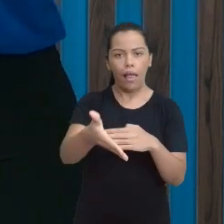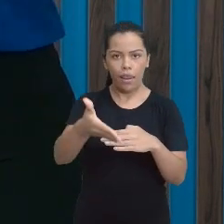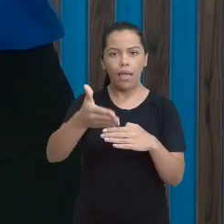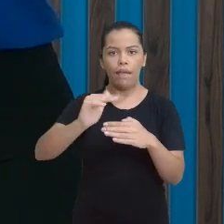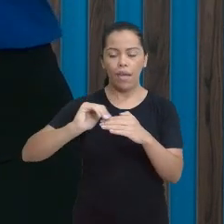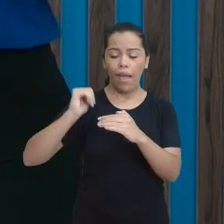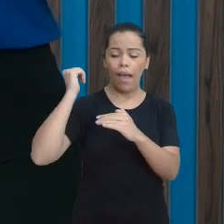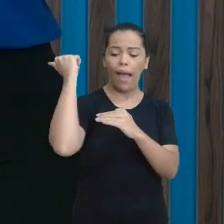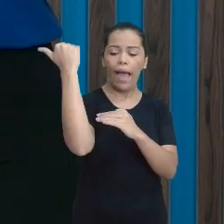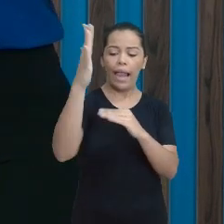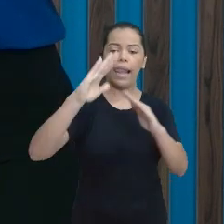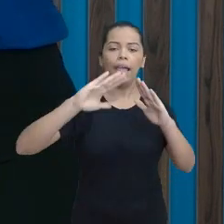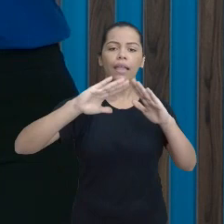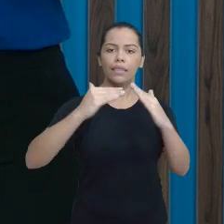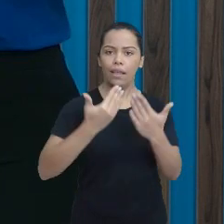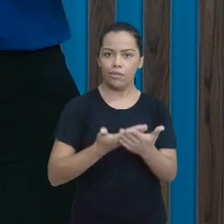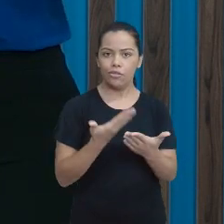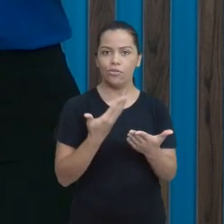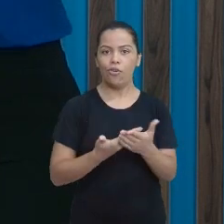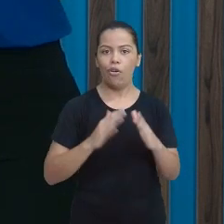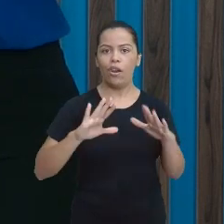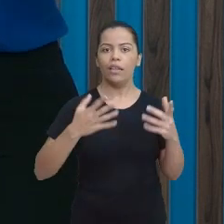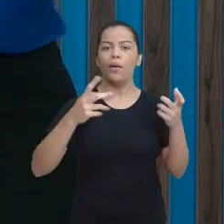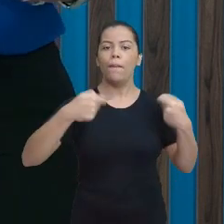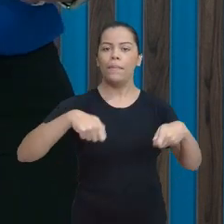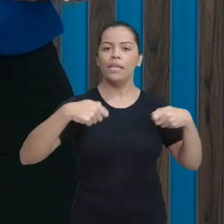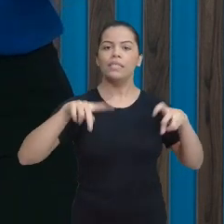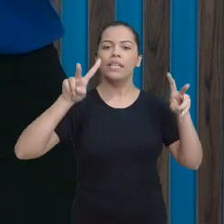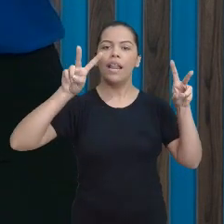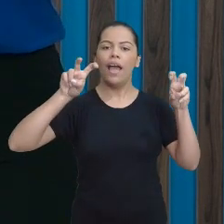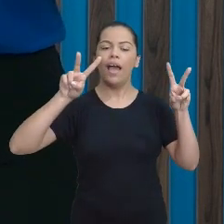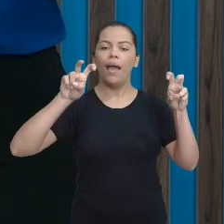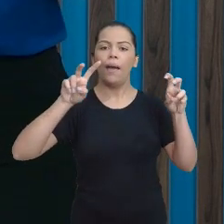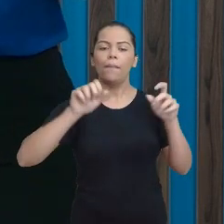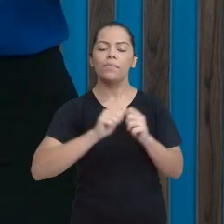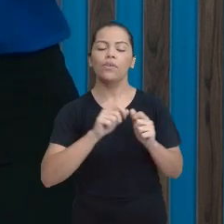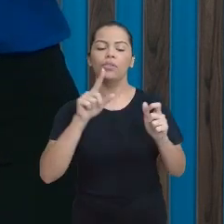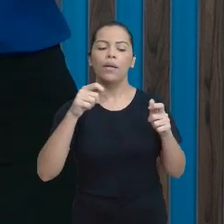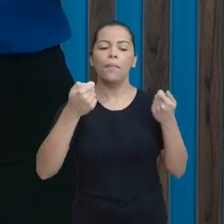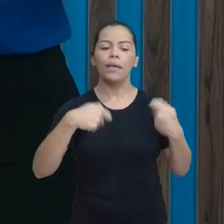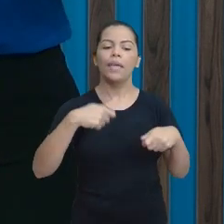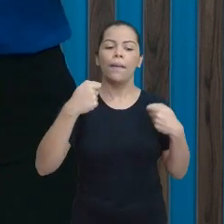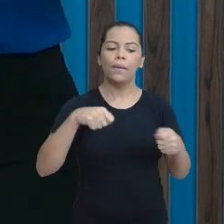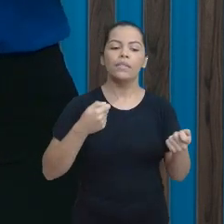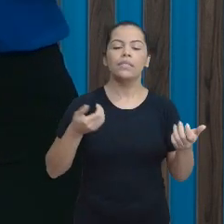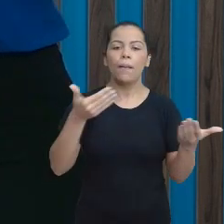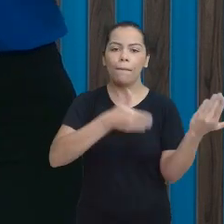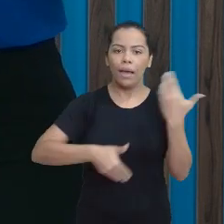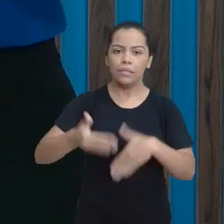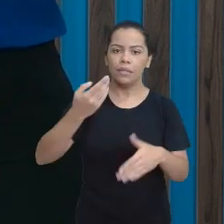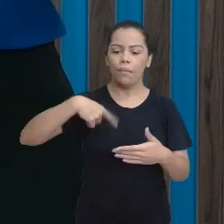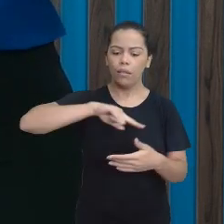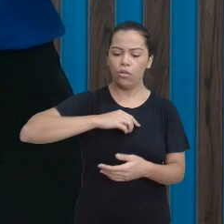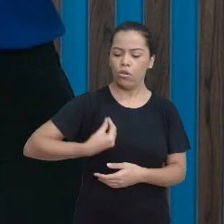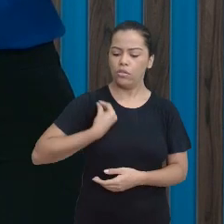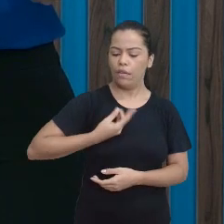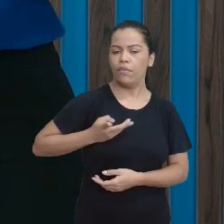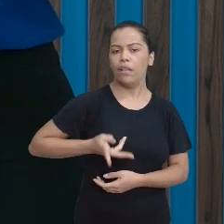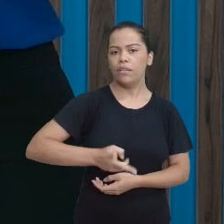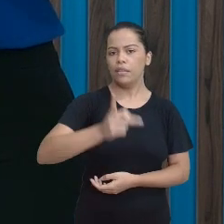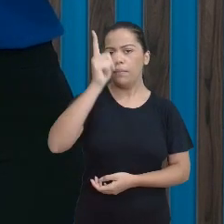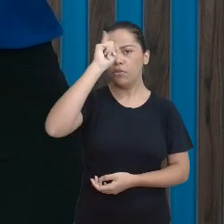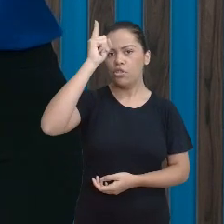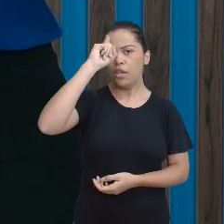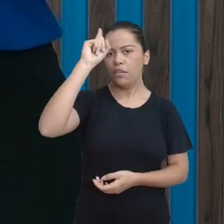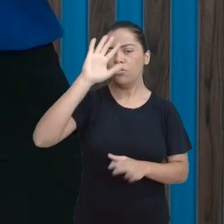escola. É uma temática que precisa estar viva no nosso olhar, no nosso fazer, no nosso dia a dia. Então, falar de bem-estar